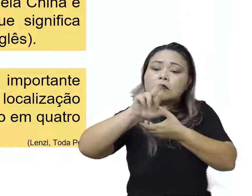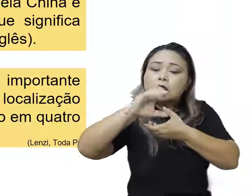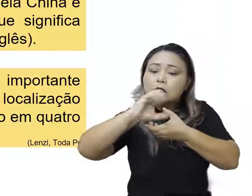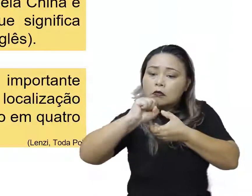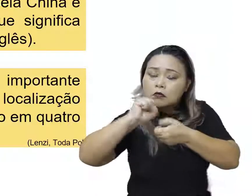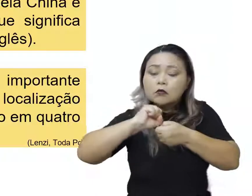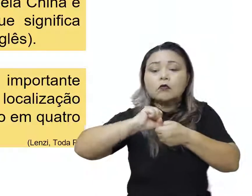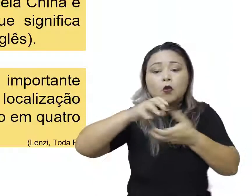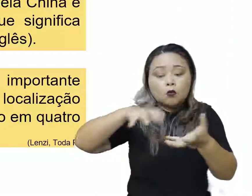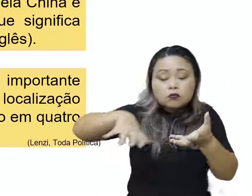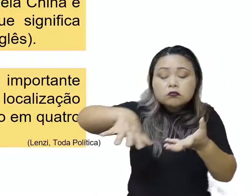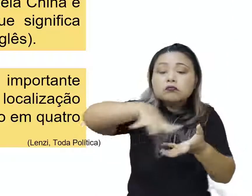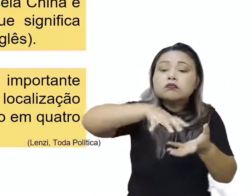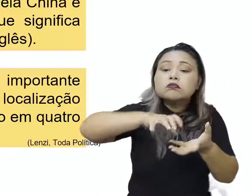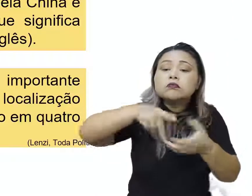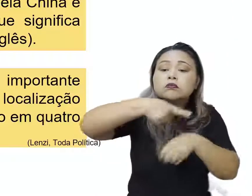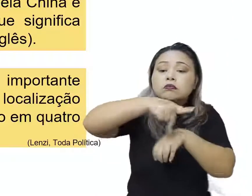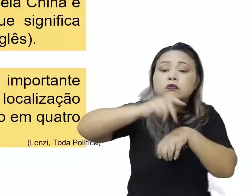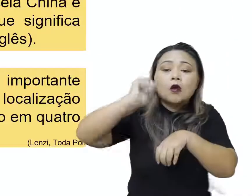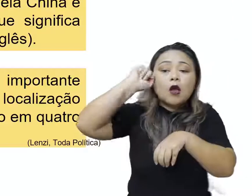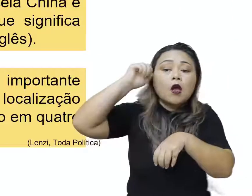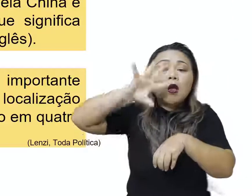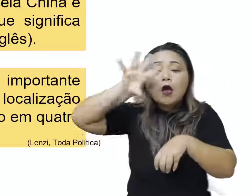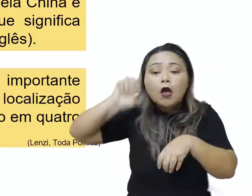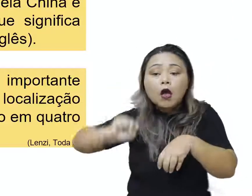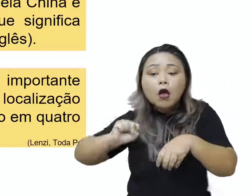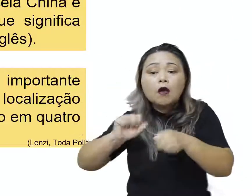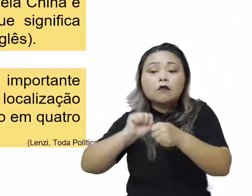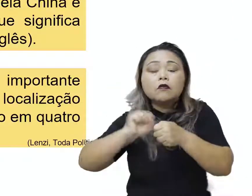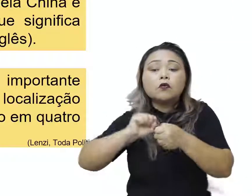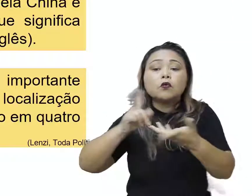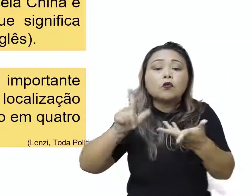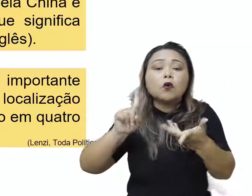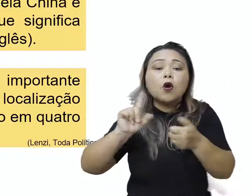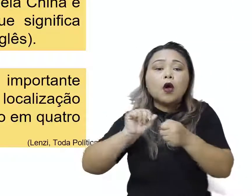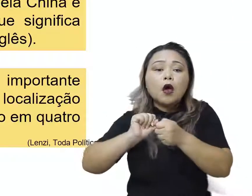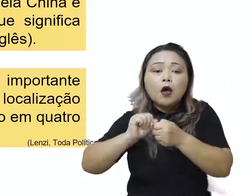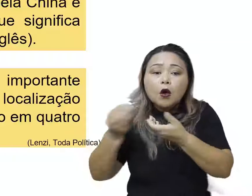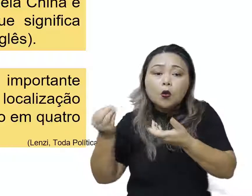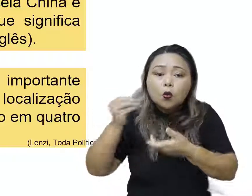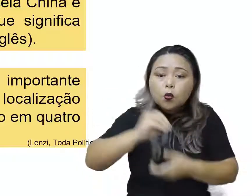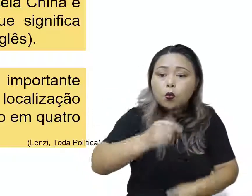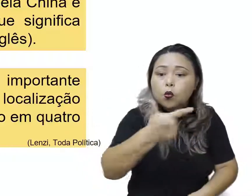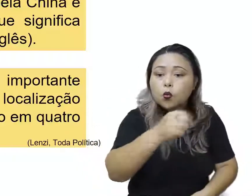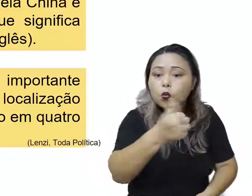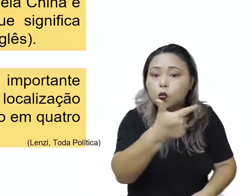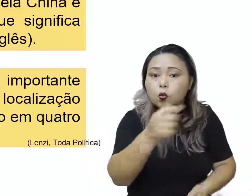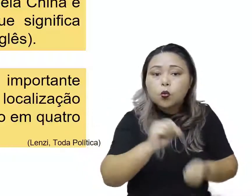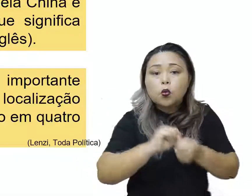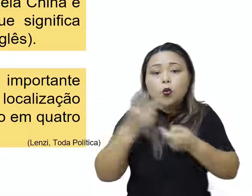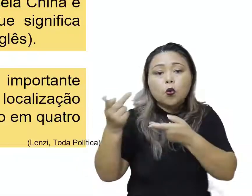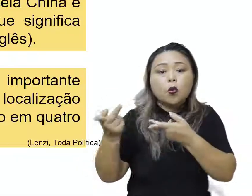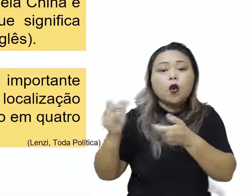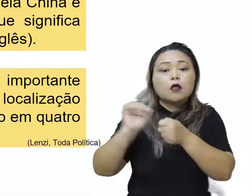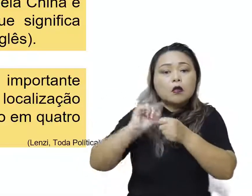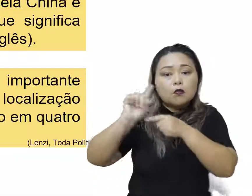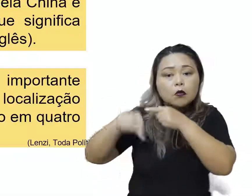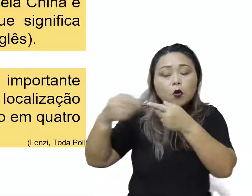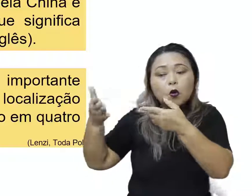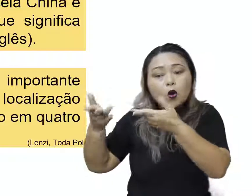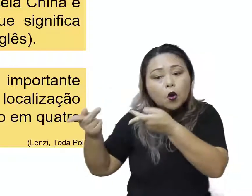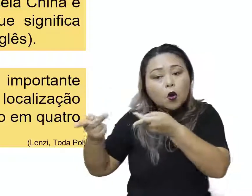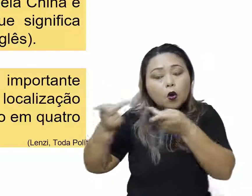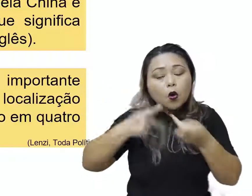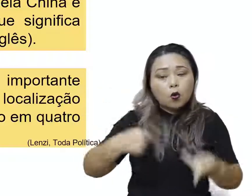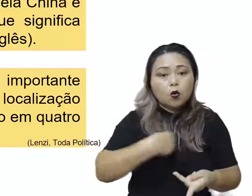dentro desse bloco? Ó? O país passou a fazer parte do grupo em 2010, depois de ser convidado pela China, e é representado pela